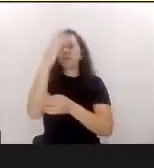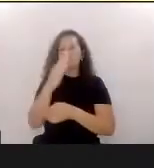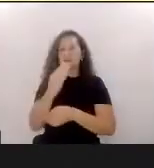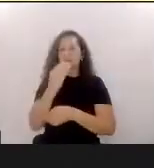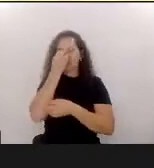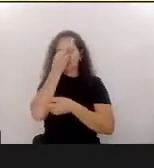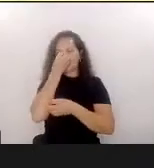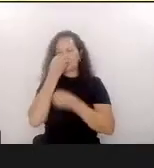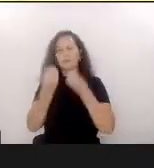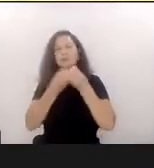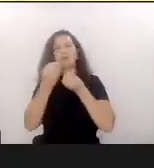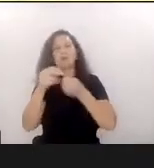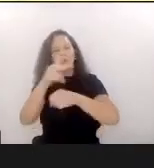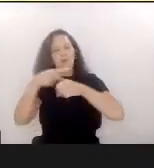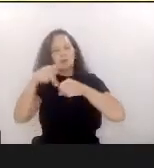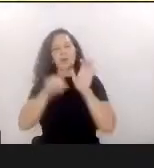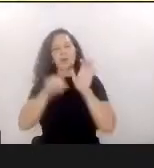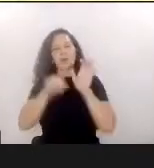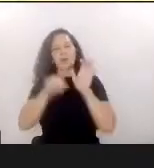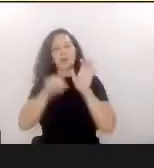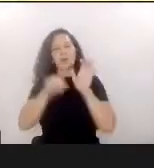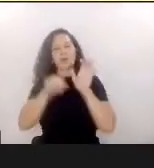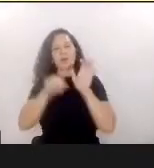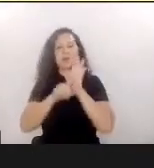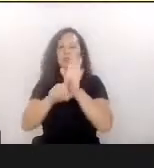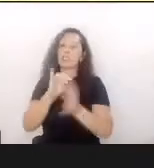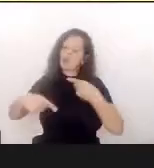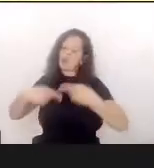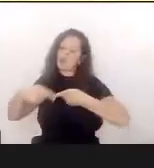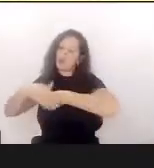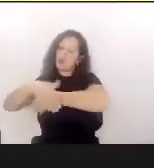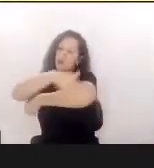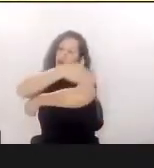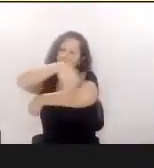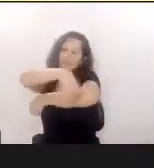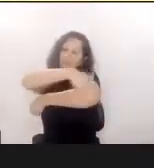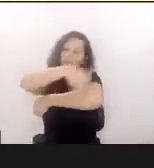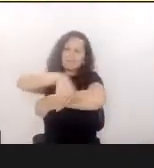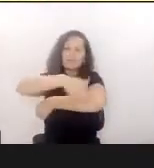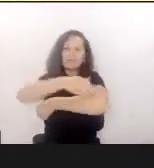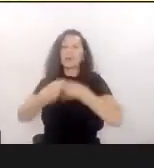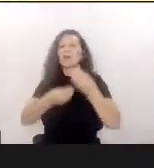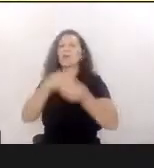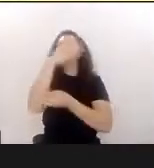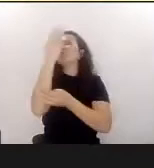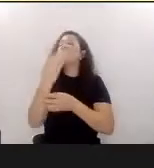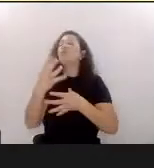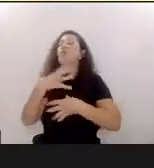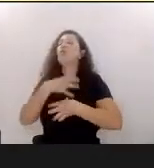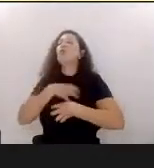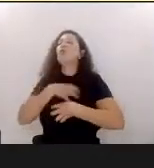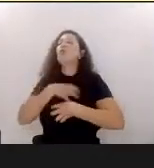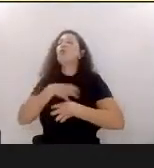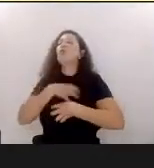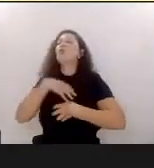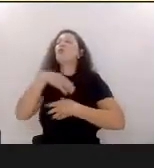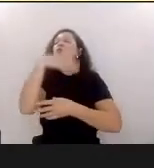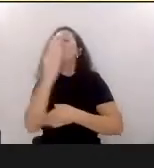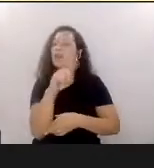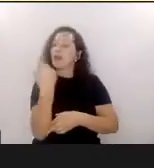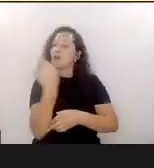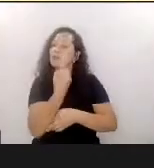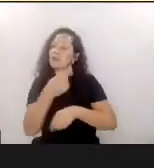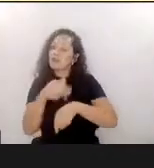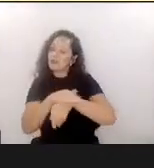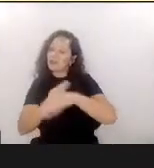gente discute a fronteira do país? Como é a forma do Brasil se a gente fala sobre imigração? Como é a forma do Brasil se a gente